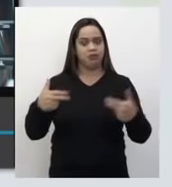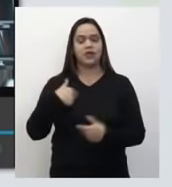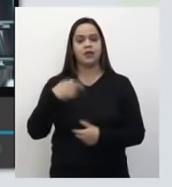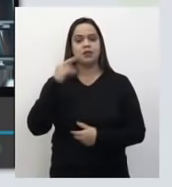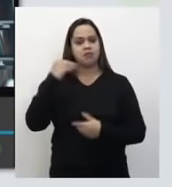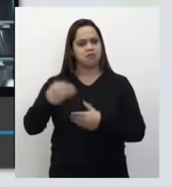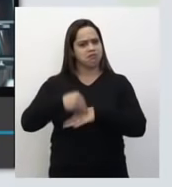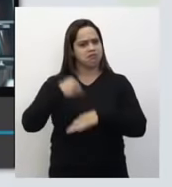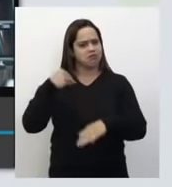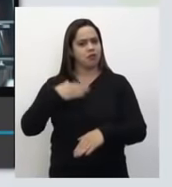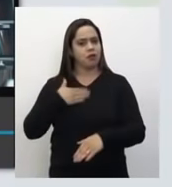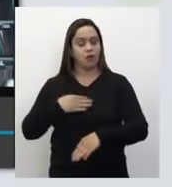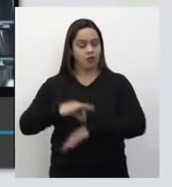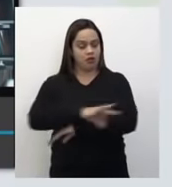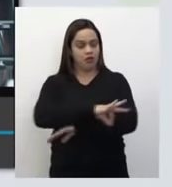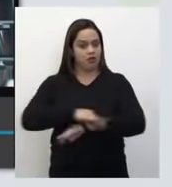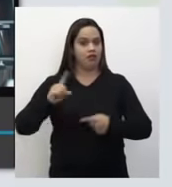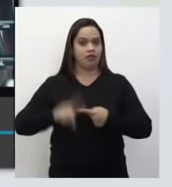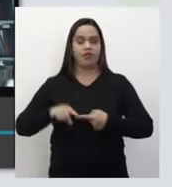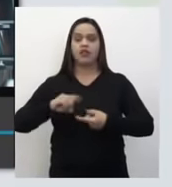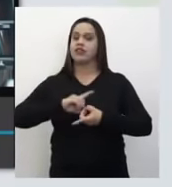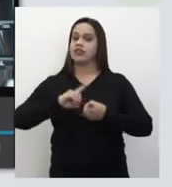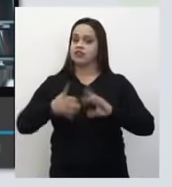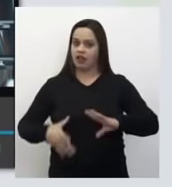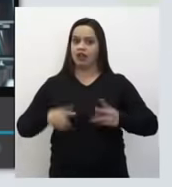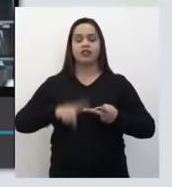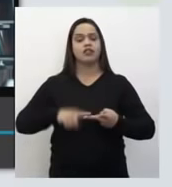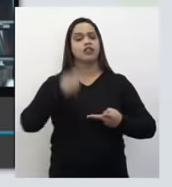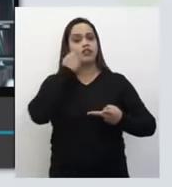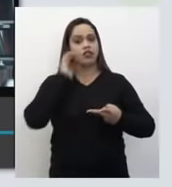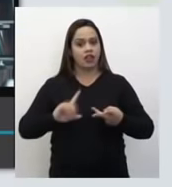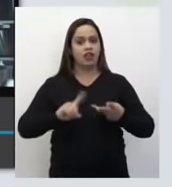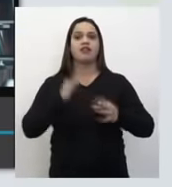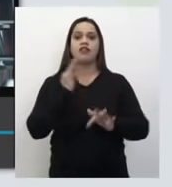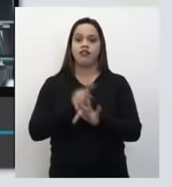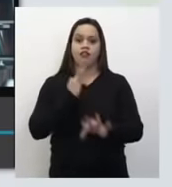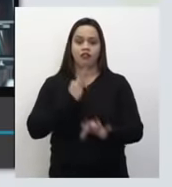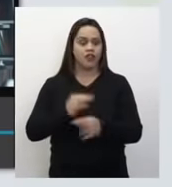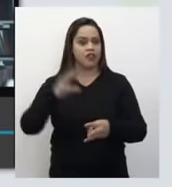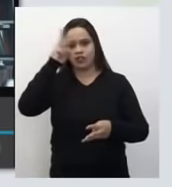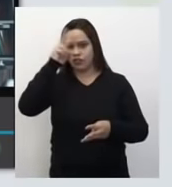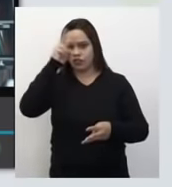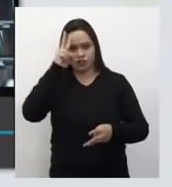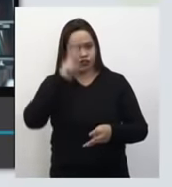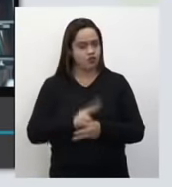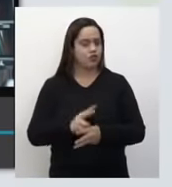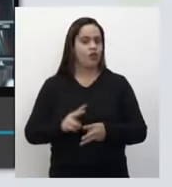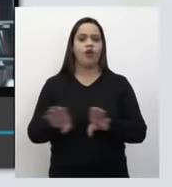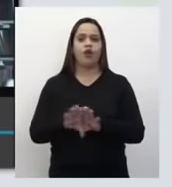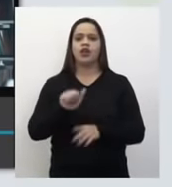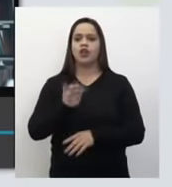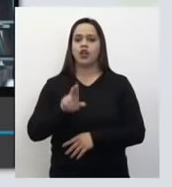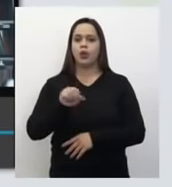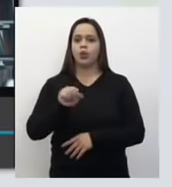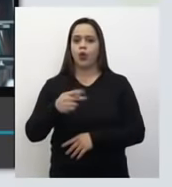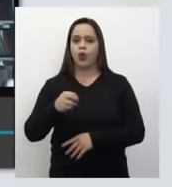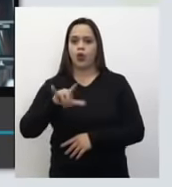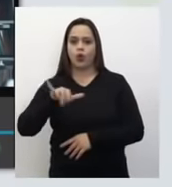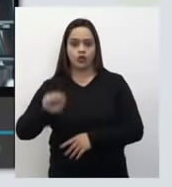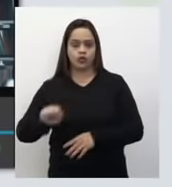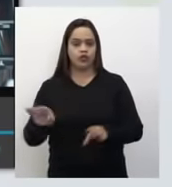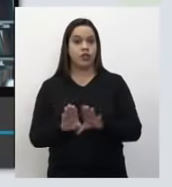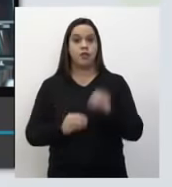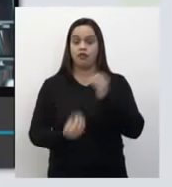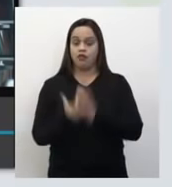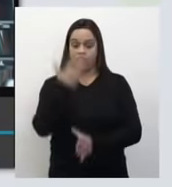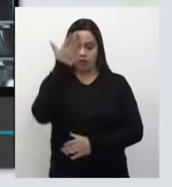olha, na arquitetura você vai ver design, na arquitetura você vai ver ciência, física, você vai ver história, antropologia, você vai ver a formação estética de um